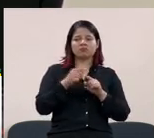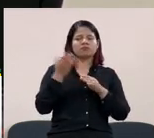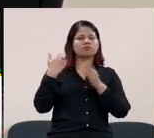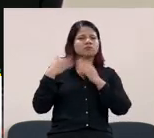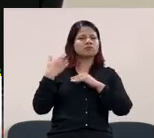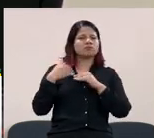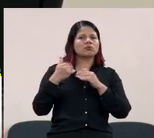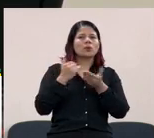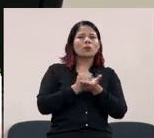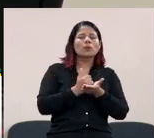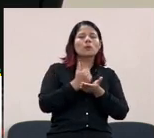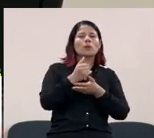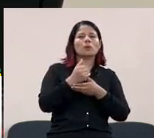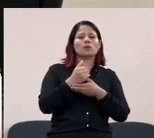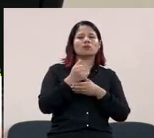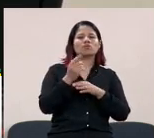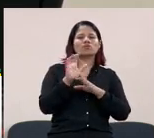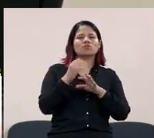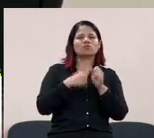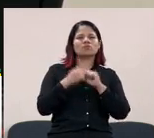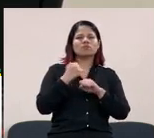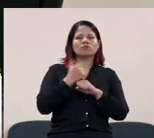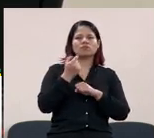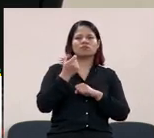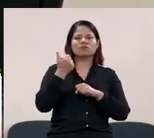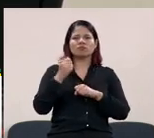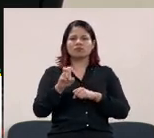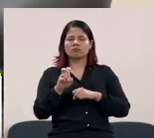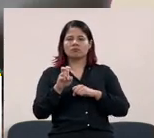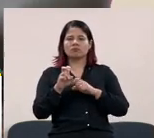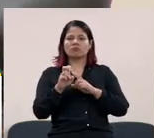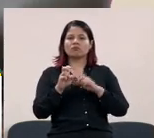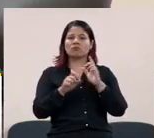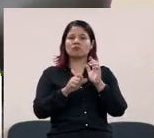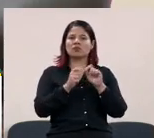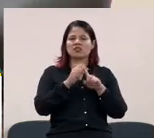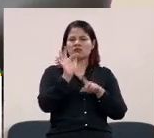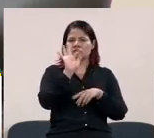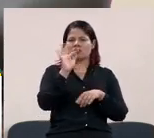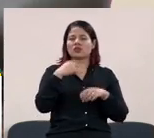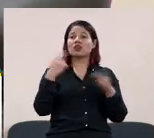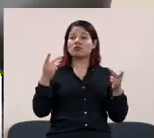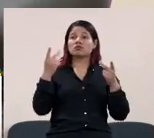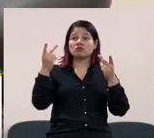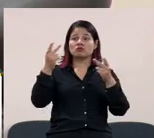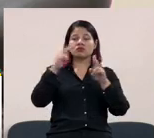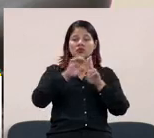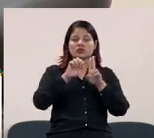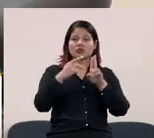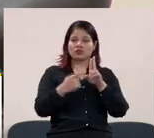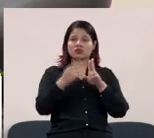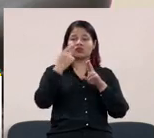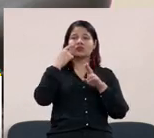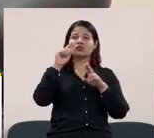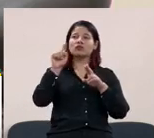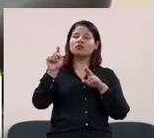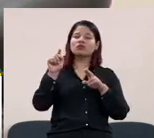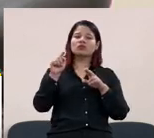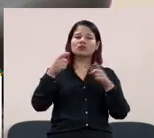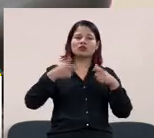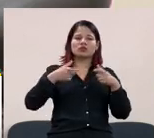assumi, lá em fevereiro de 2015, visitar as instalações daquele momento da UEAP, aqui onde